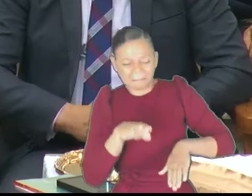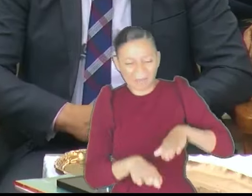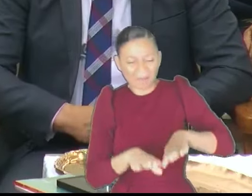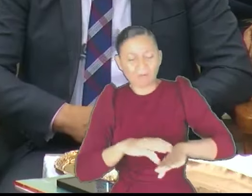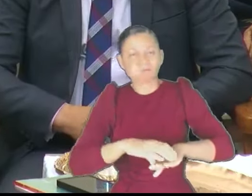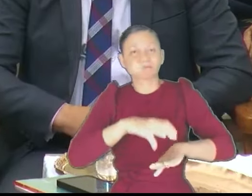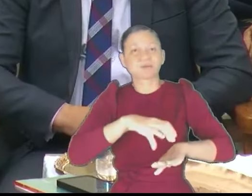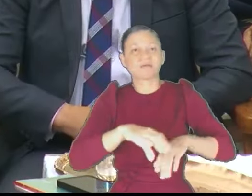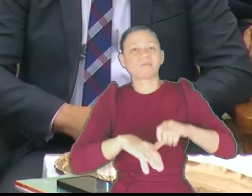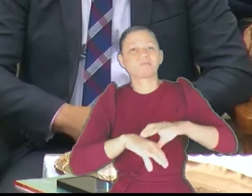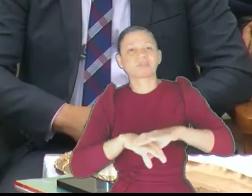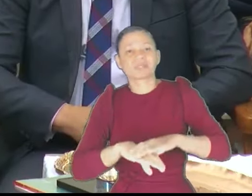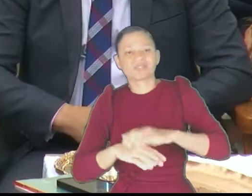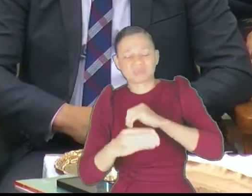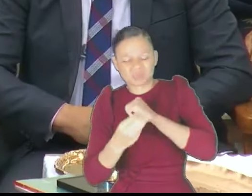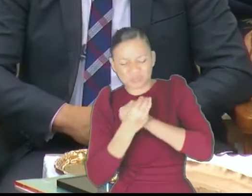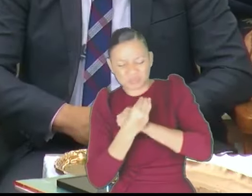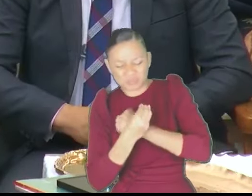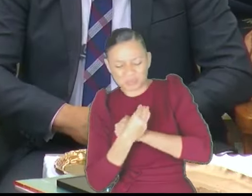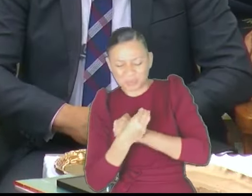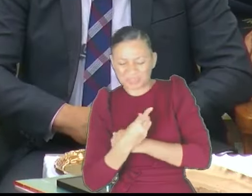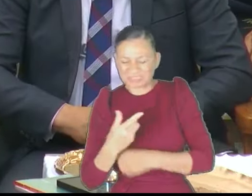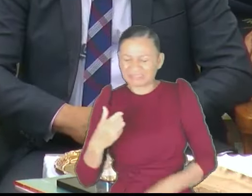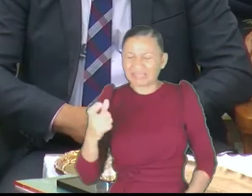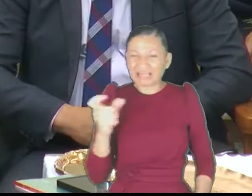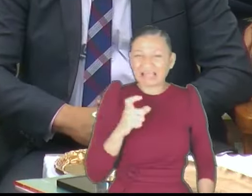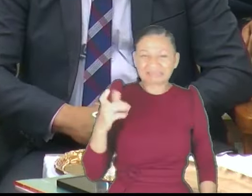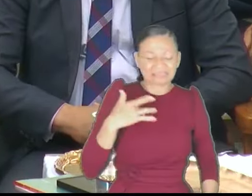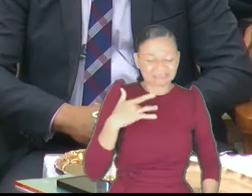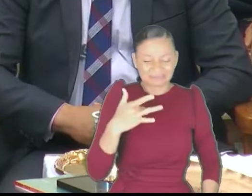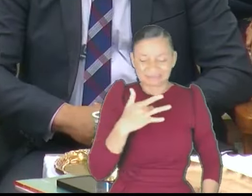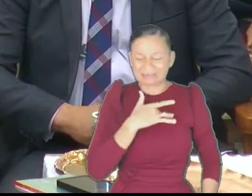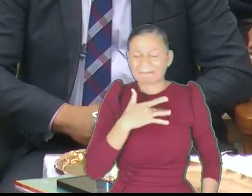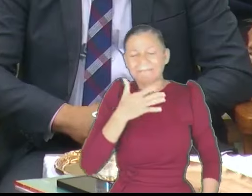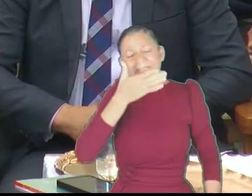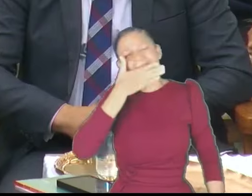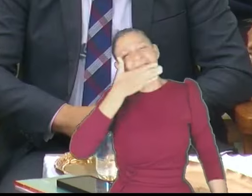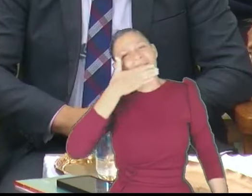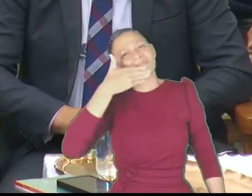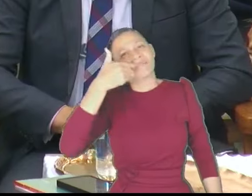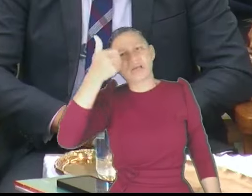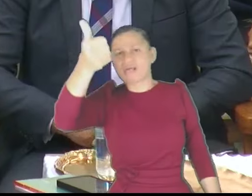Ele proveu plano de saúde do melhor no deserto.